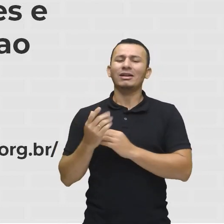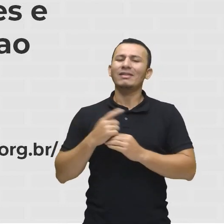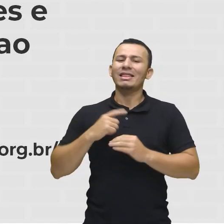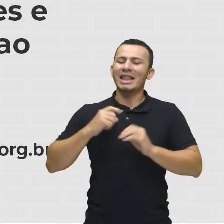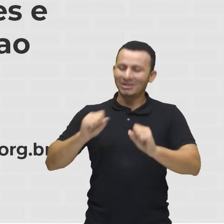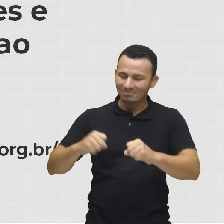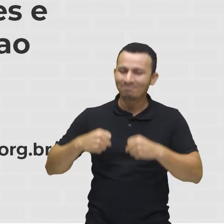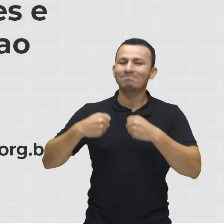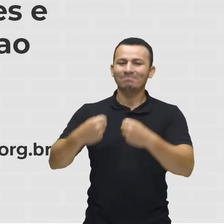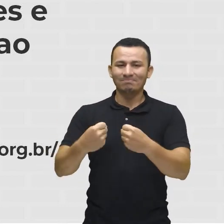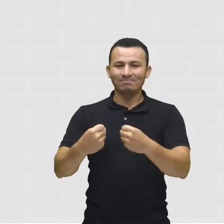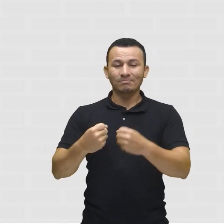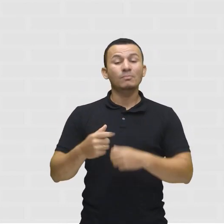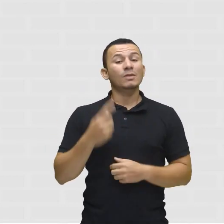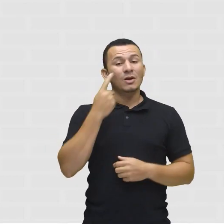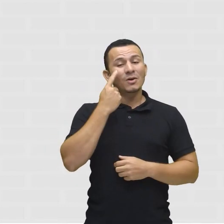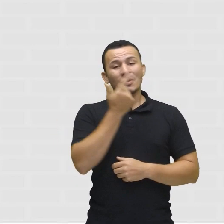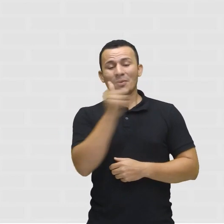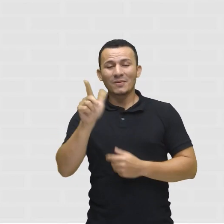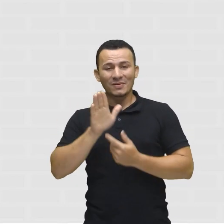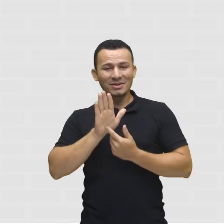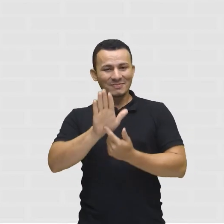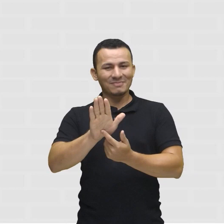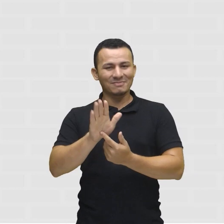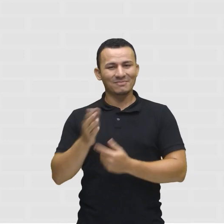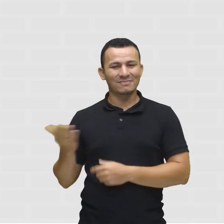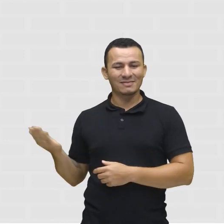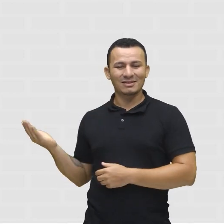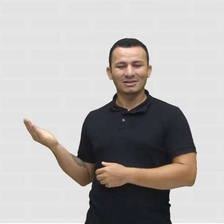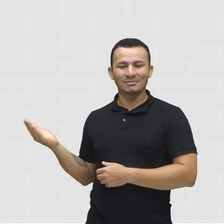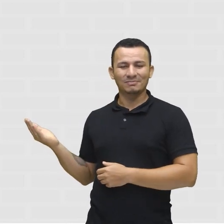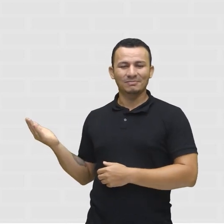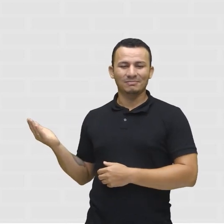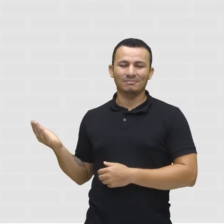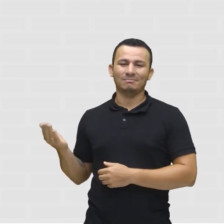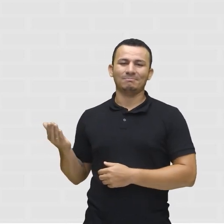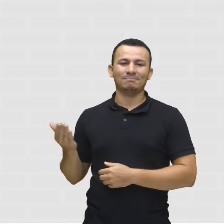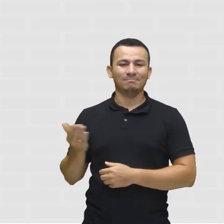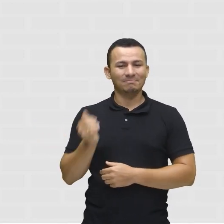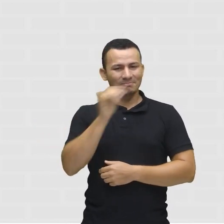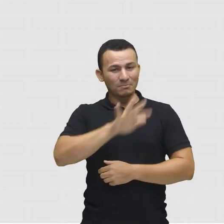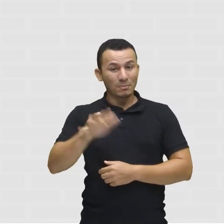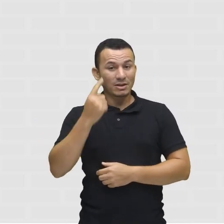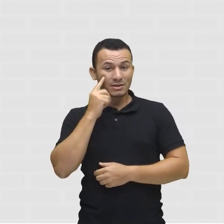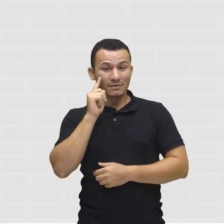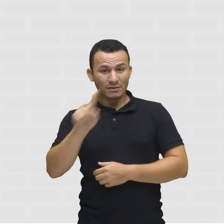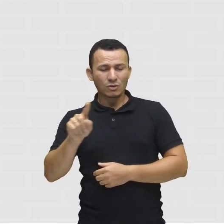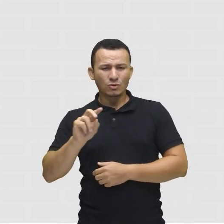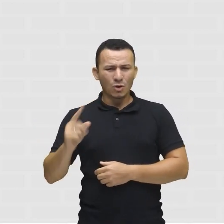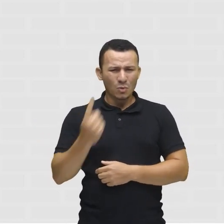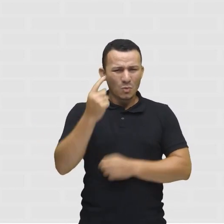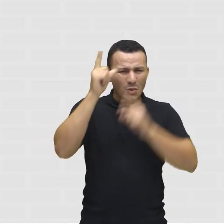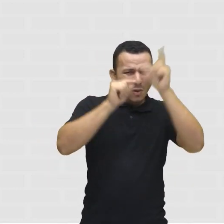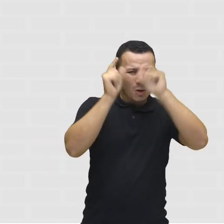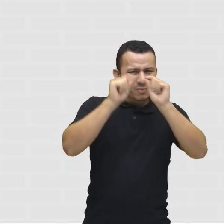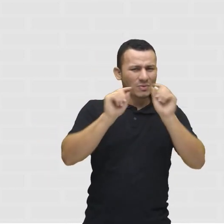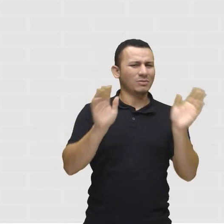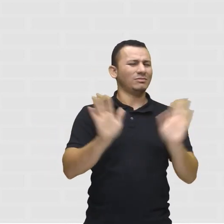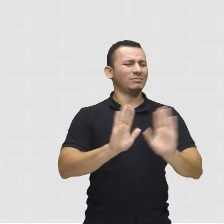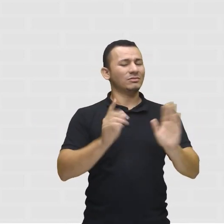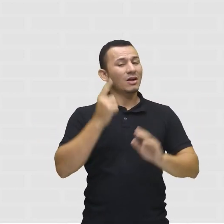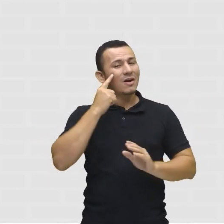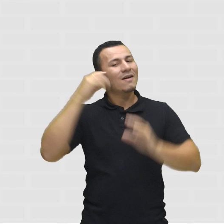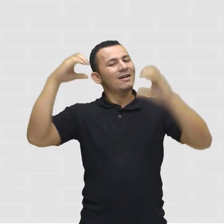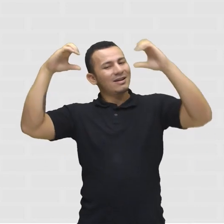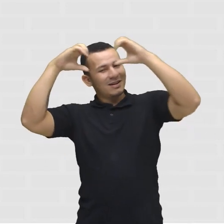E aí eu trouxe uma outra imagem para vocês que representa, nós não poderíamos deixar falar somente do caprichoso, mas também teríamos que mostrar